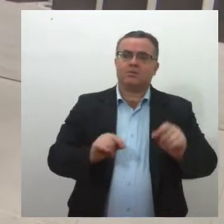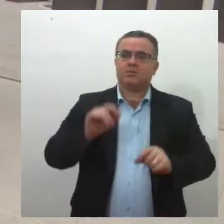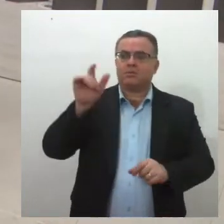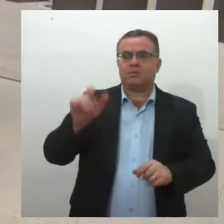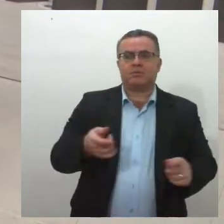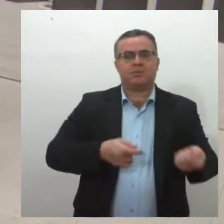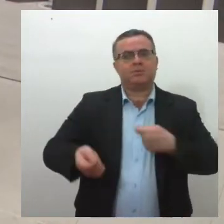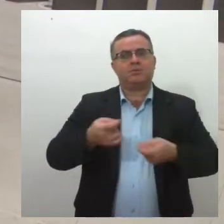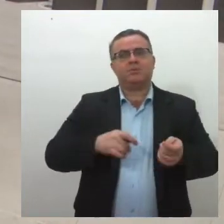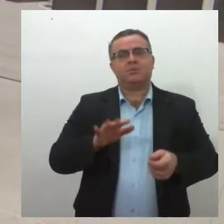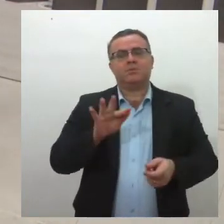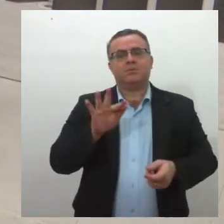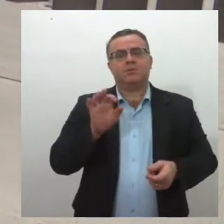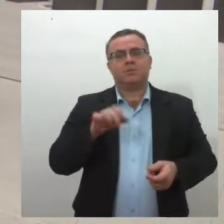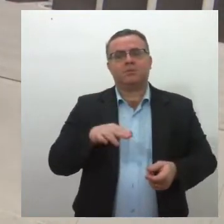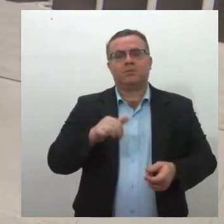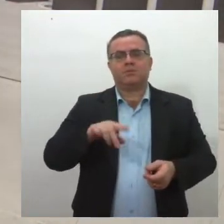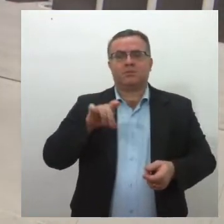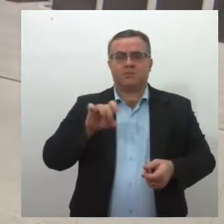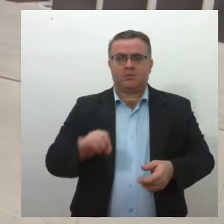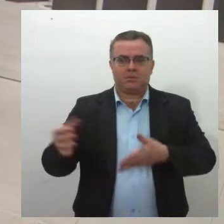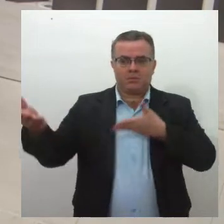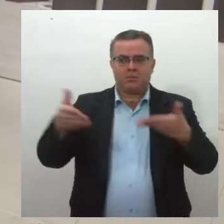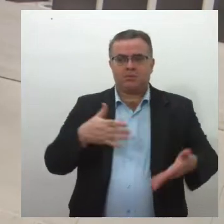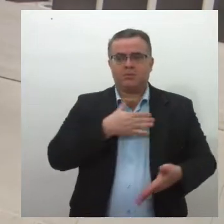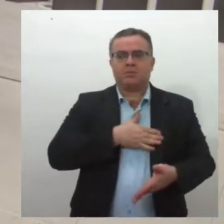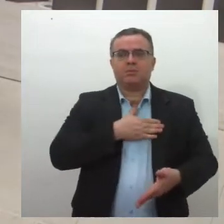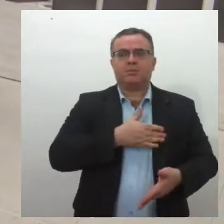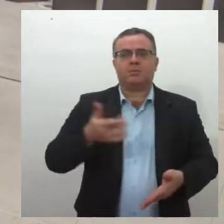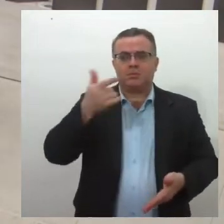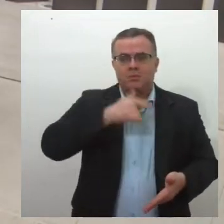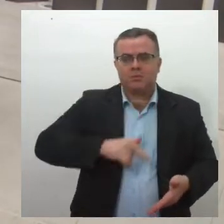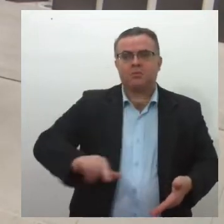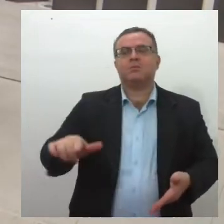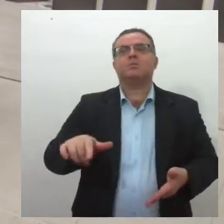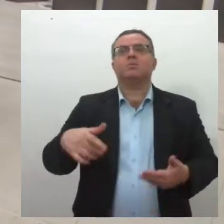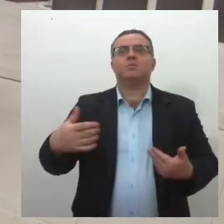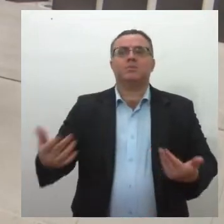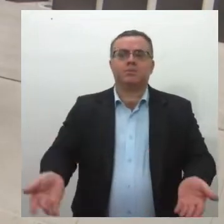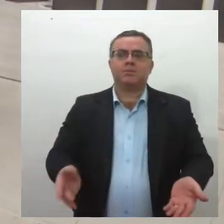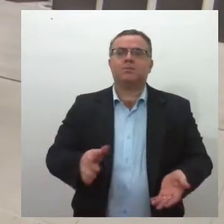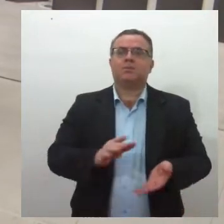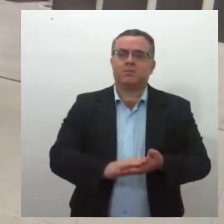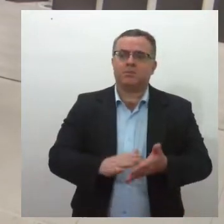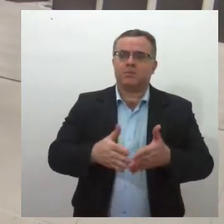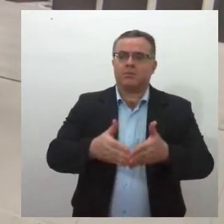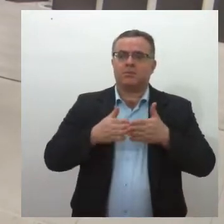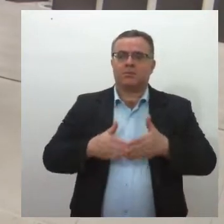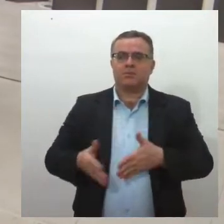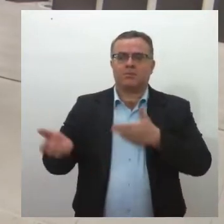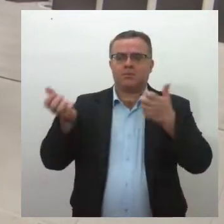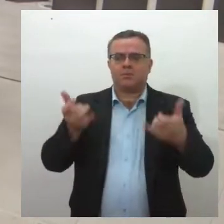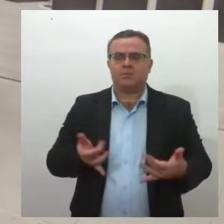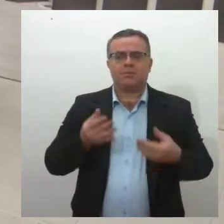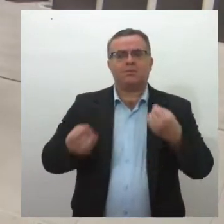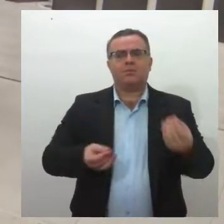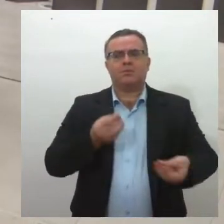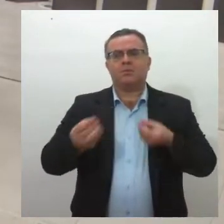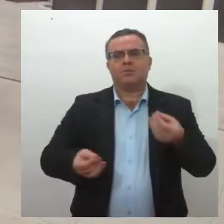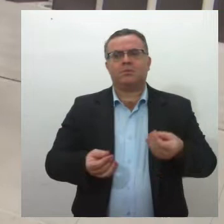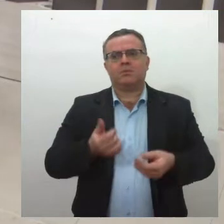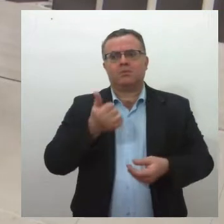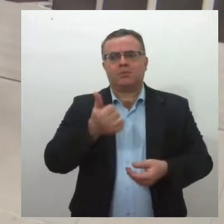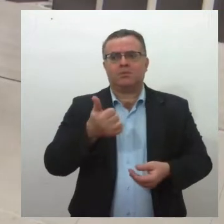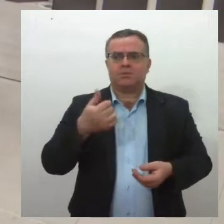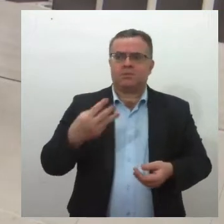Fernando Carvalho. Muito bom dia, Fernando. Seja bem-vindo mais uma vez ao Jornal da Lese. Fernando, conta pra gente, né? Realmente o 13º é